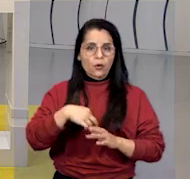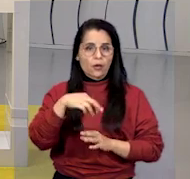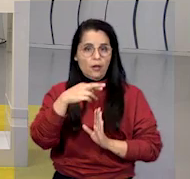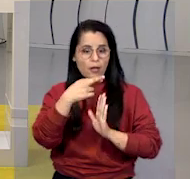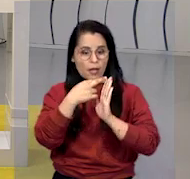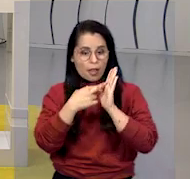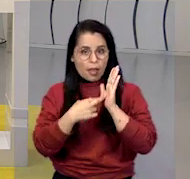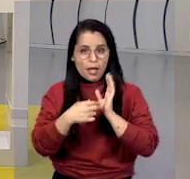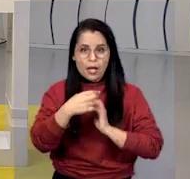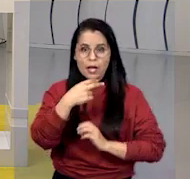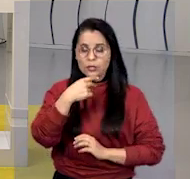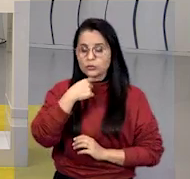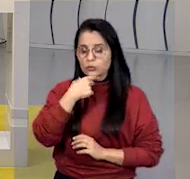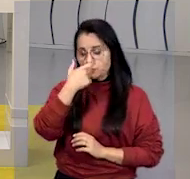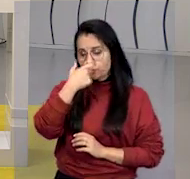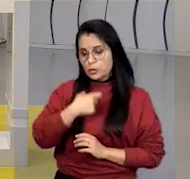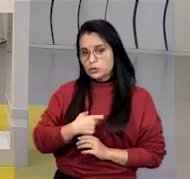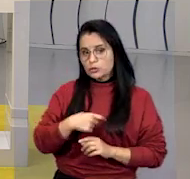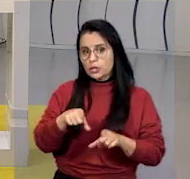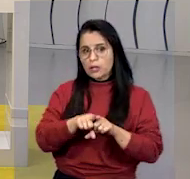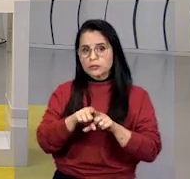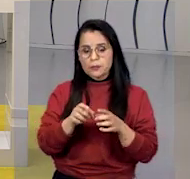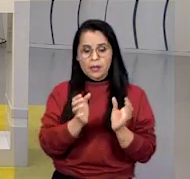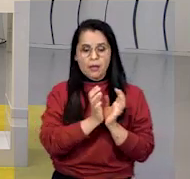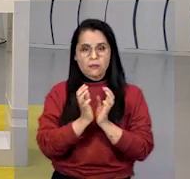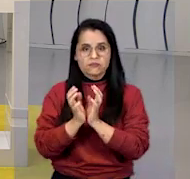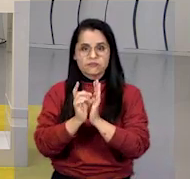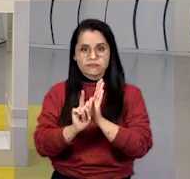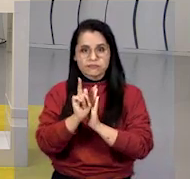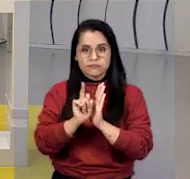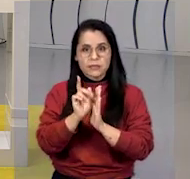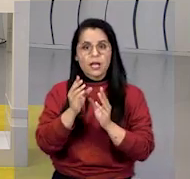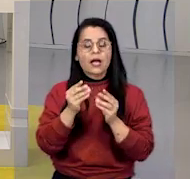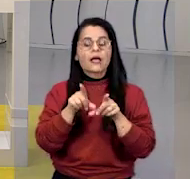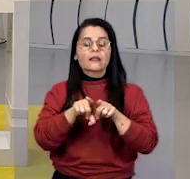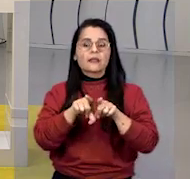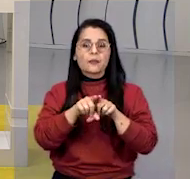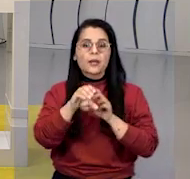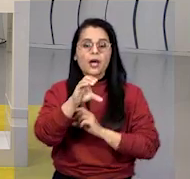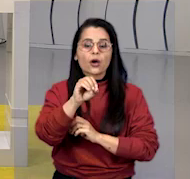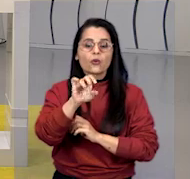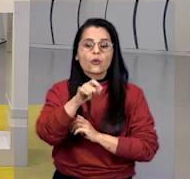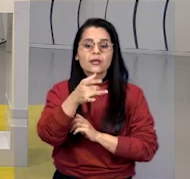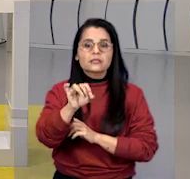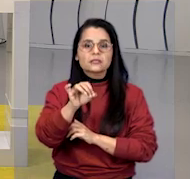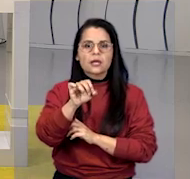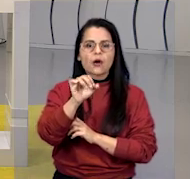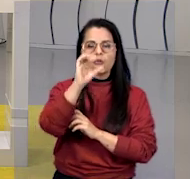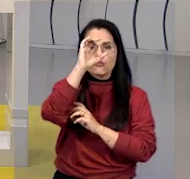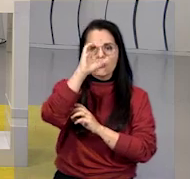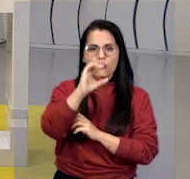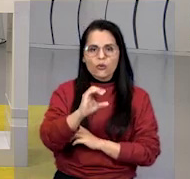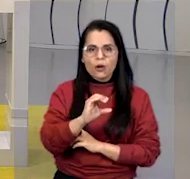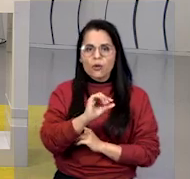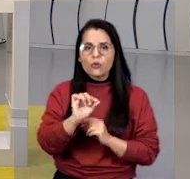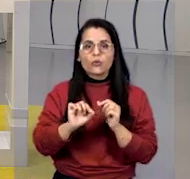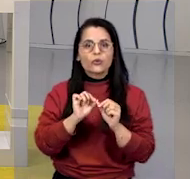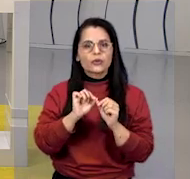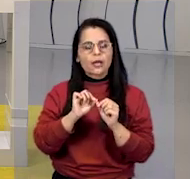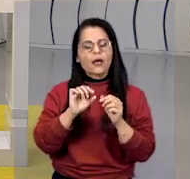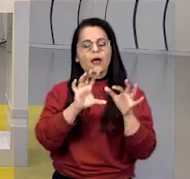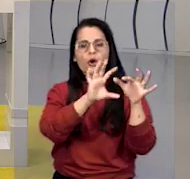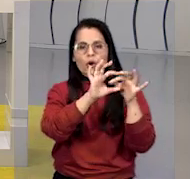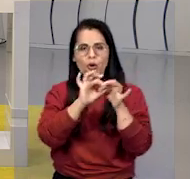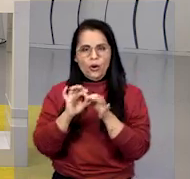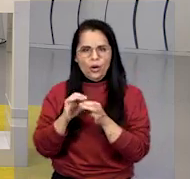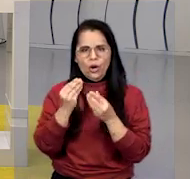pessoal, classes gramaticais e a coesão, tão importante no artigo de opinião. Coerência e a